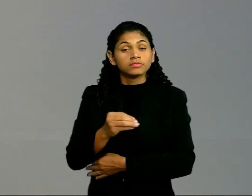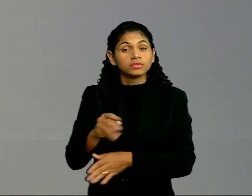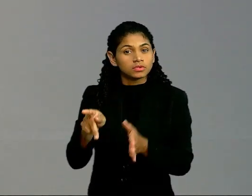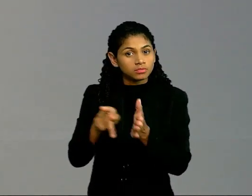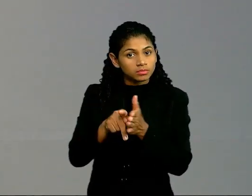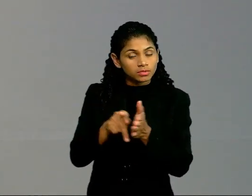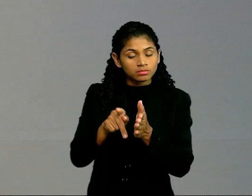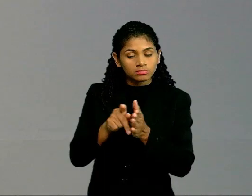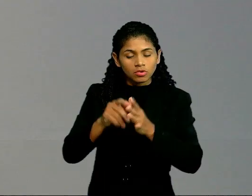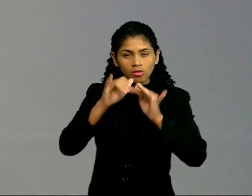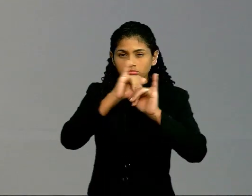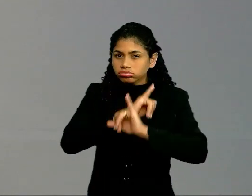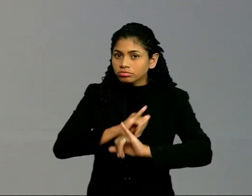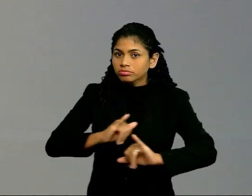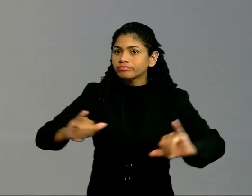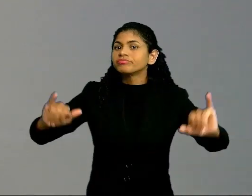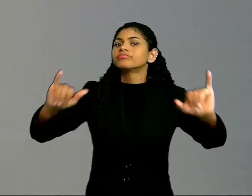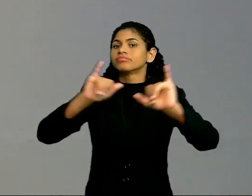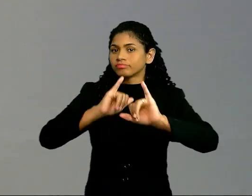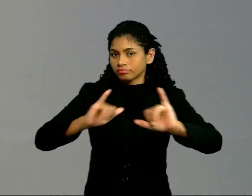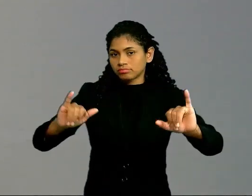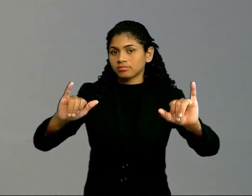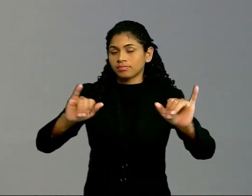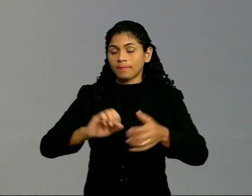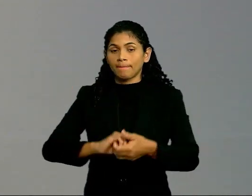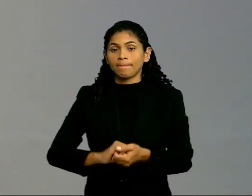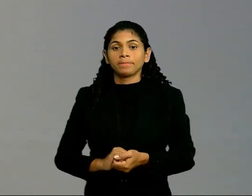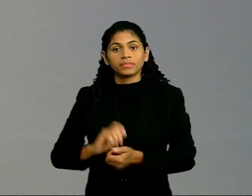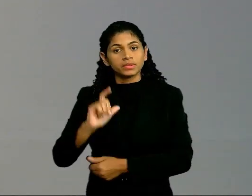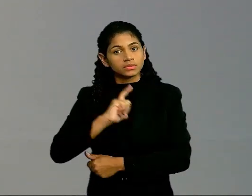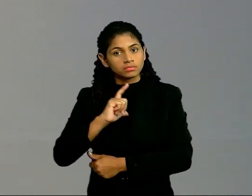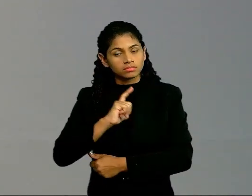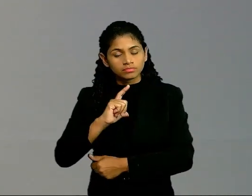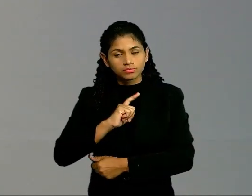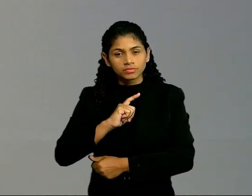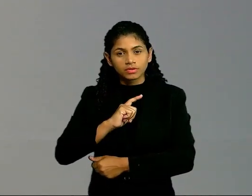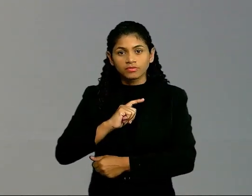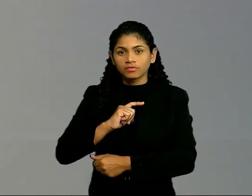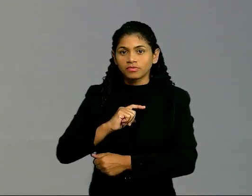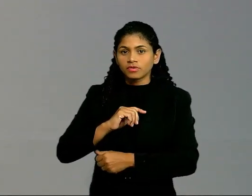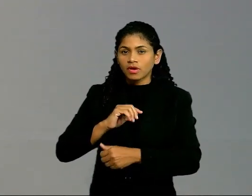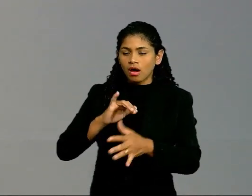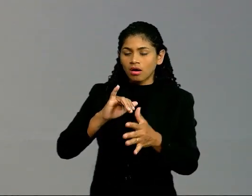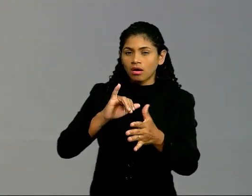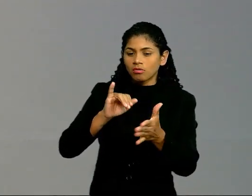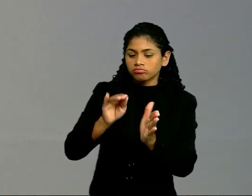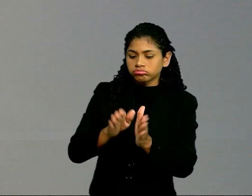ali integral, a gente tem a produção parcial, fragmentada,